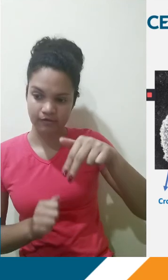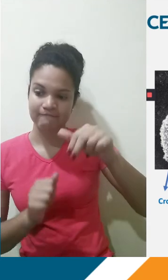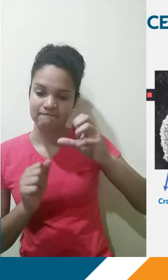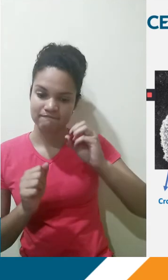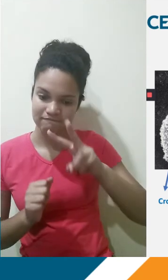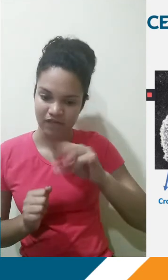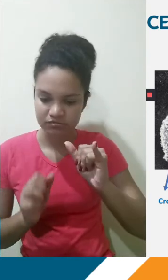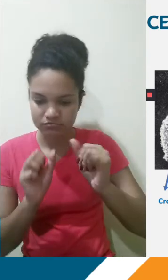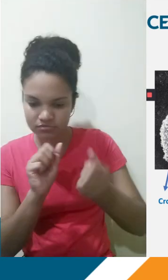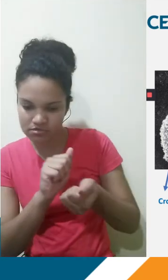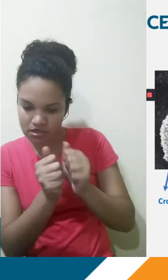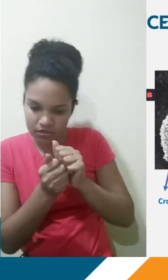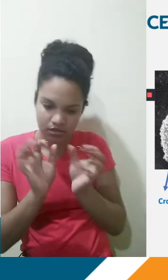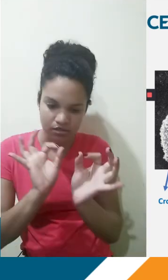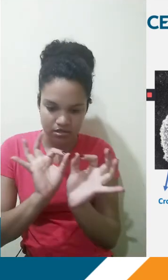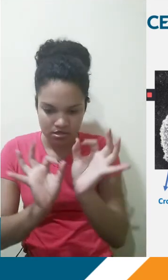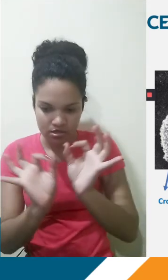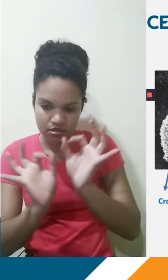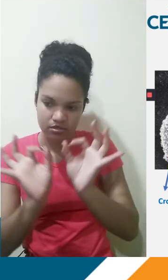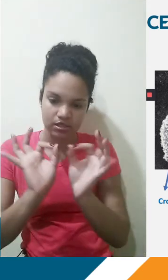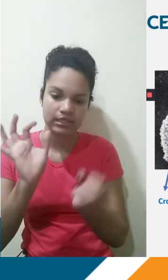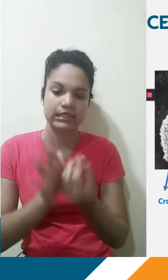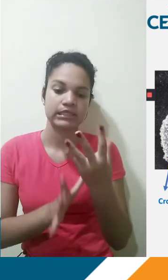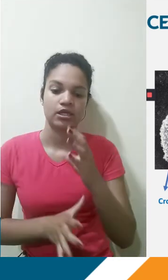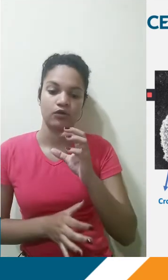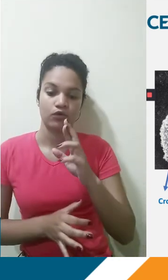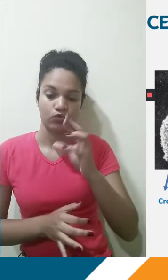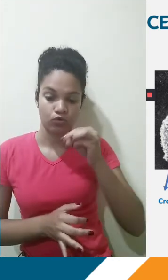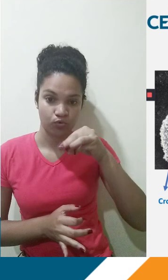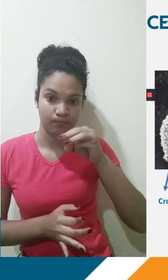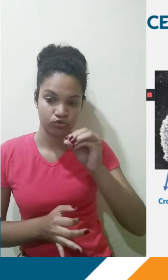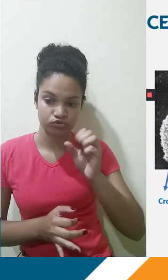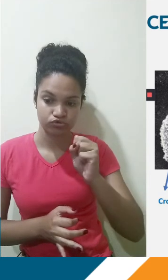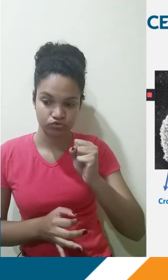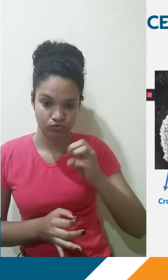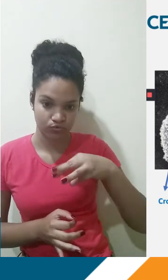até formarmos os cromossomos, que, de acordo com cada espécie,